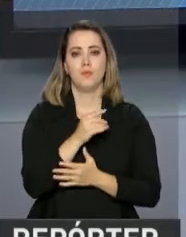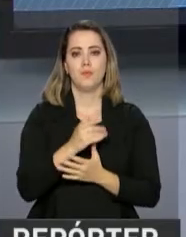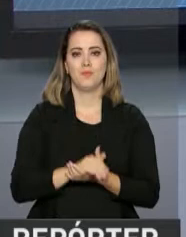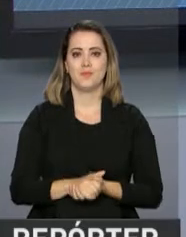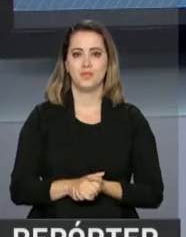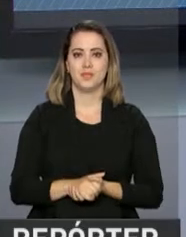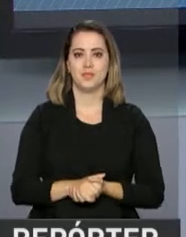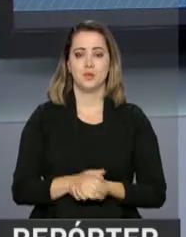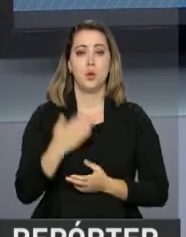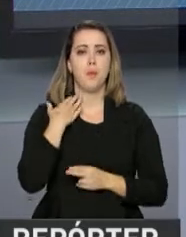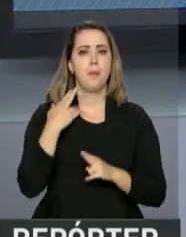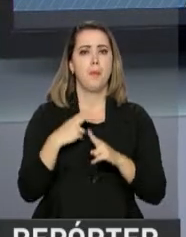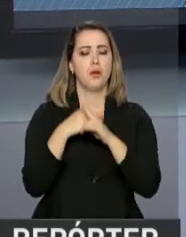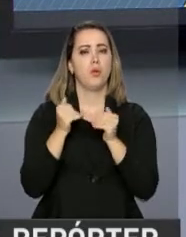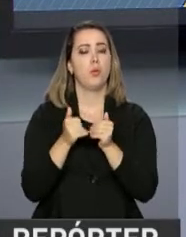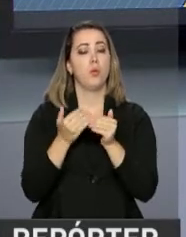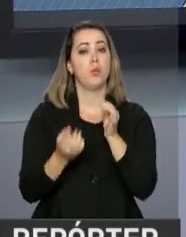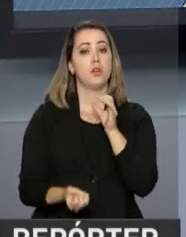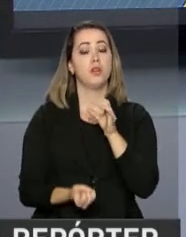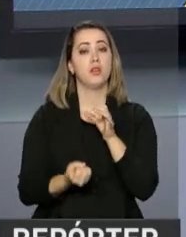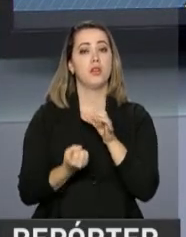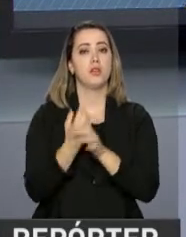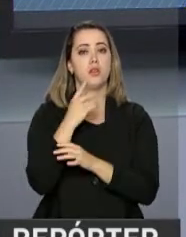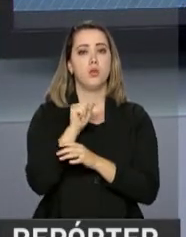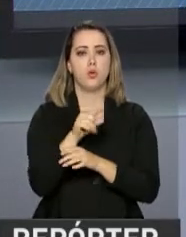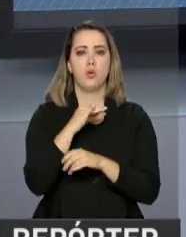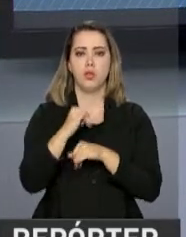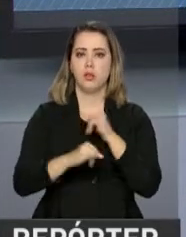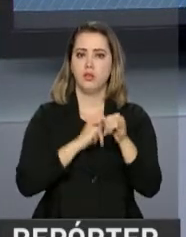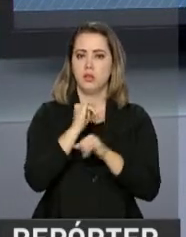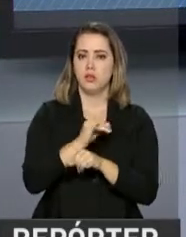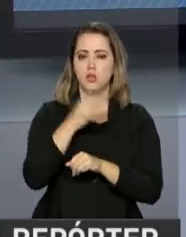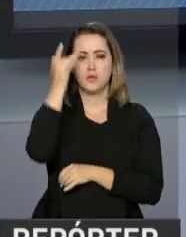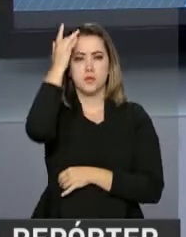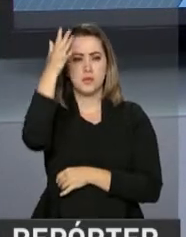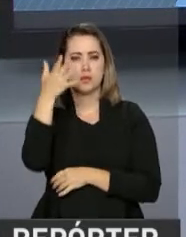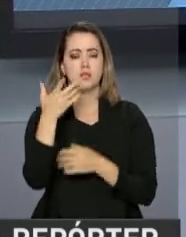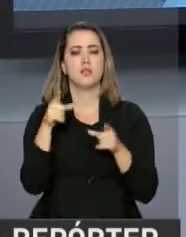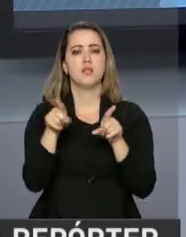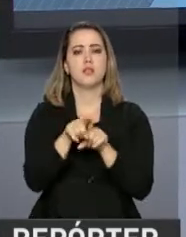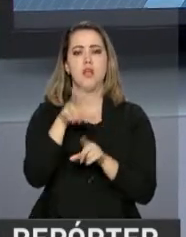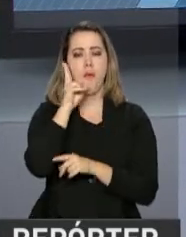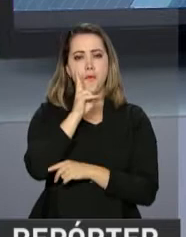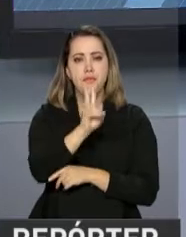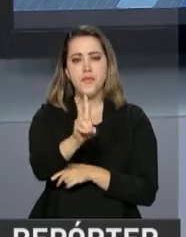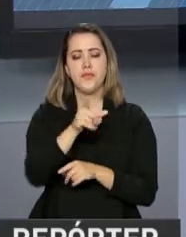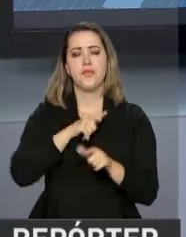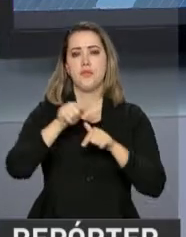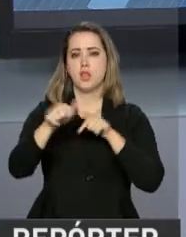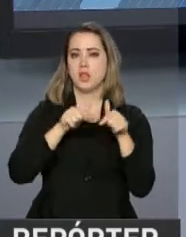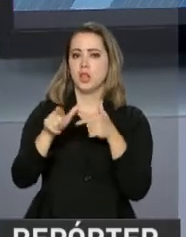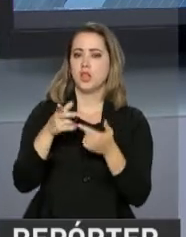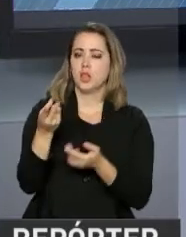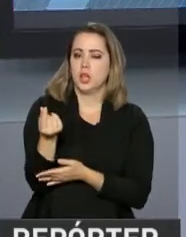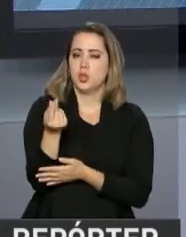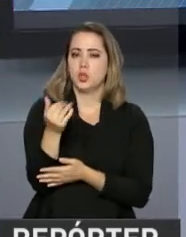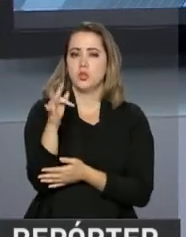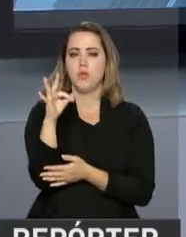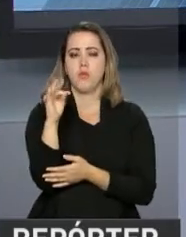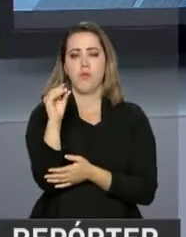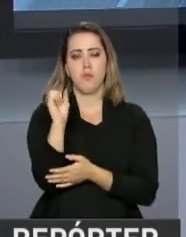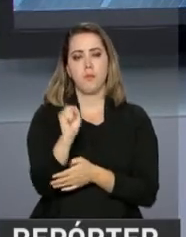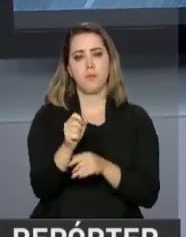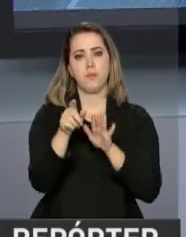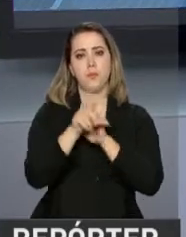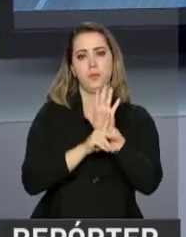ea caixa criou um serviço na internet para facilitar o atendimento e as consultas dos trabalhadores que têm direito ao